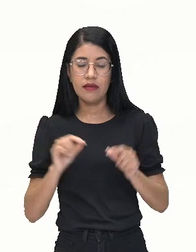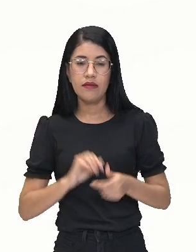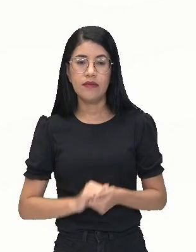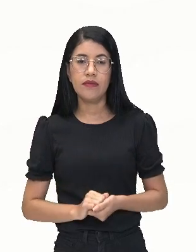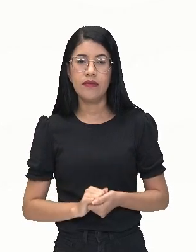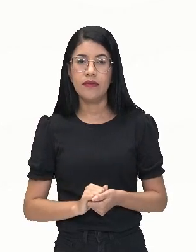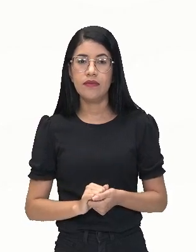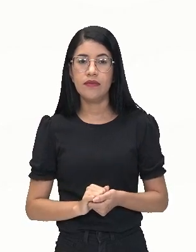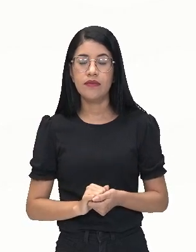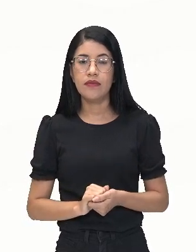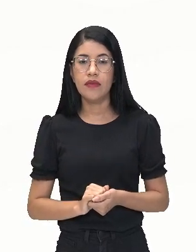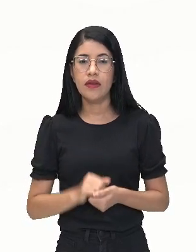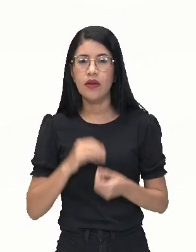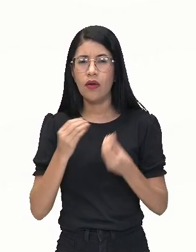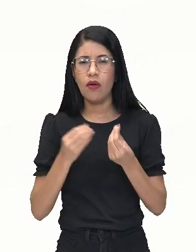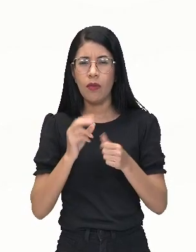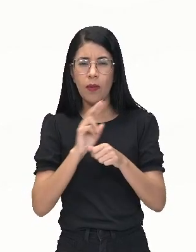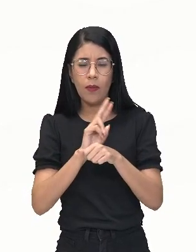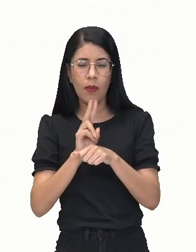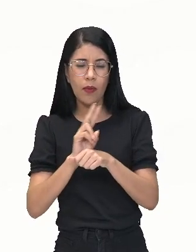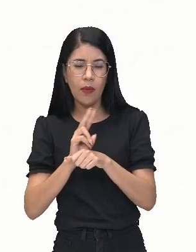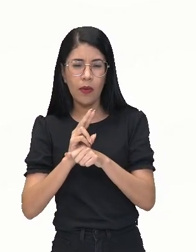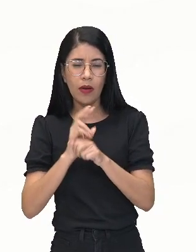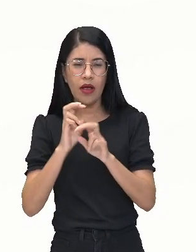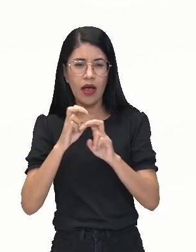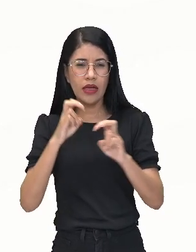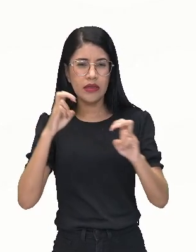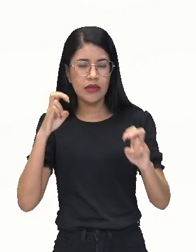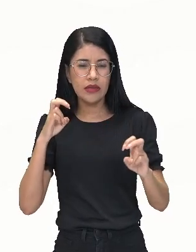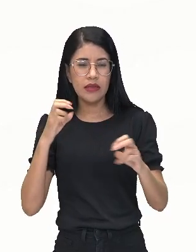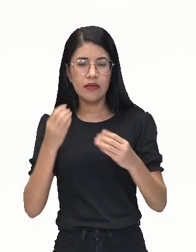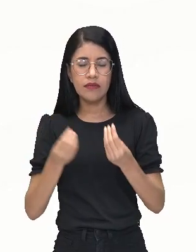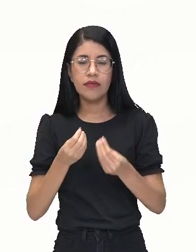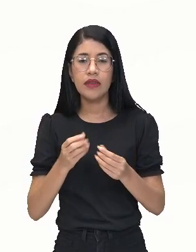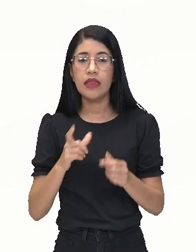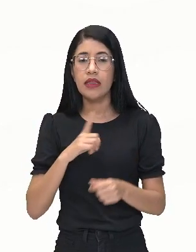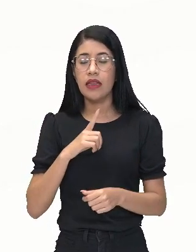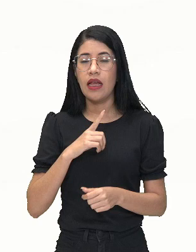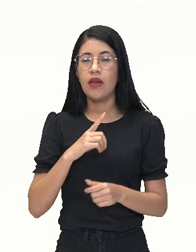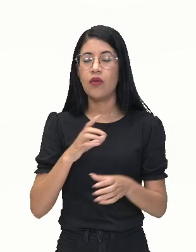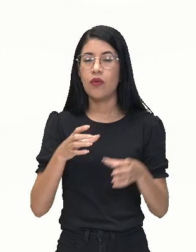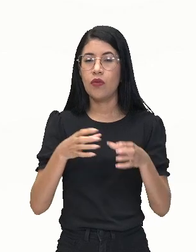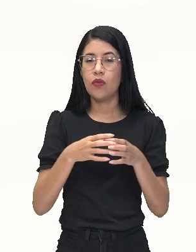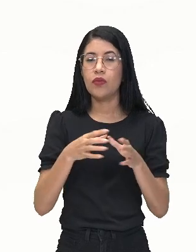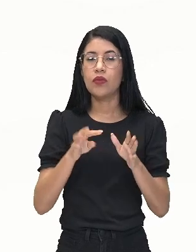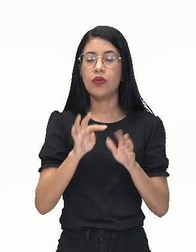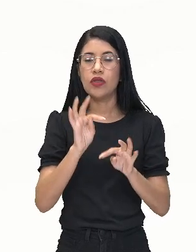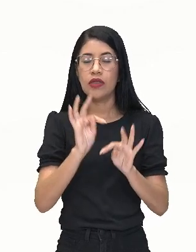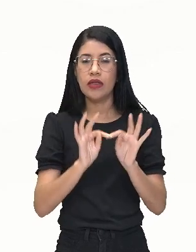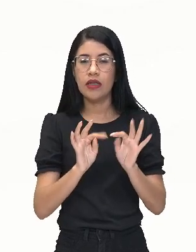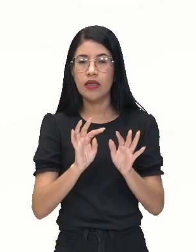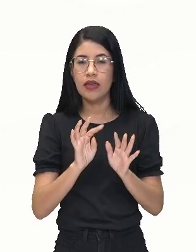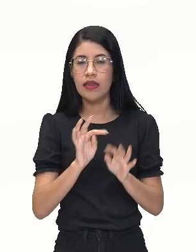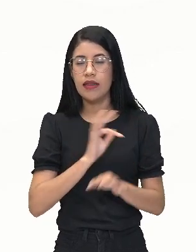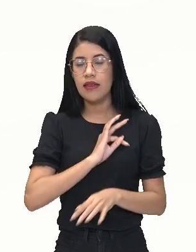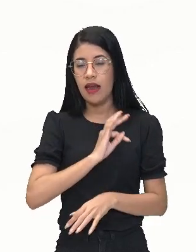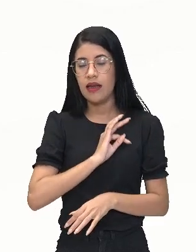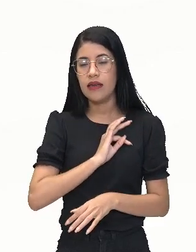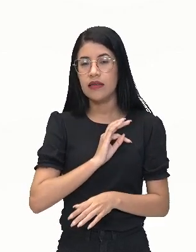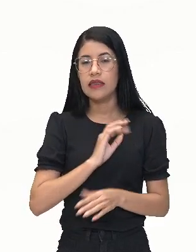sobre sensoriamento remoto. O sensoriamento remoto é aquele conjunto de técnicas, né? Técnicas que